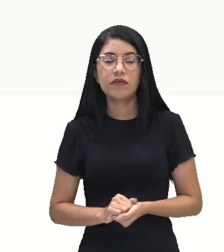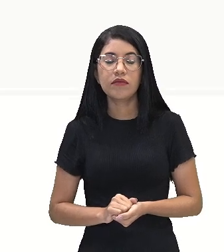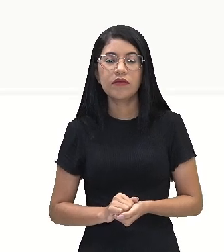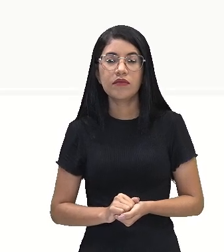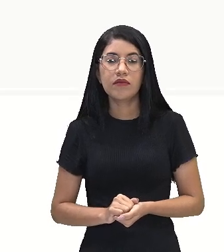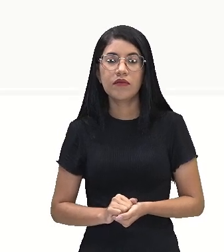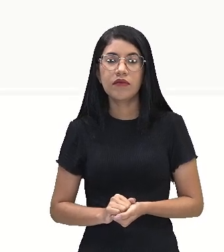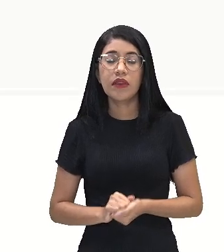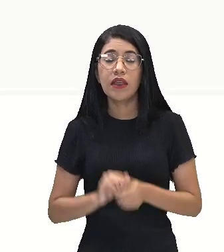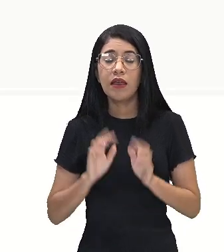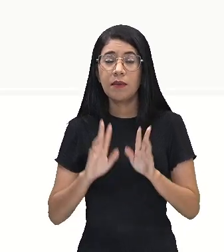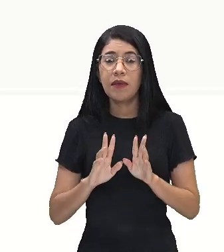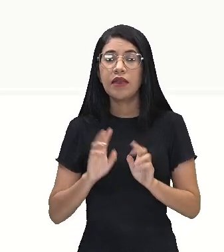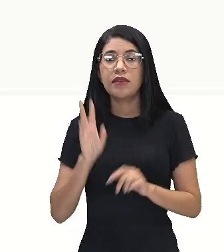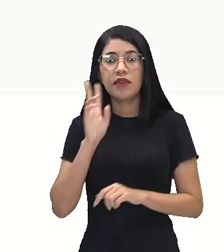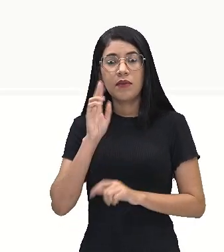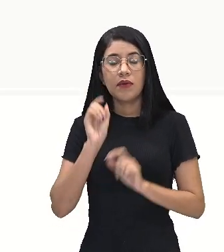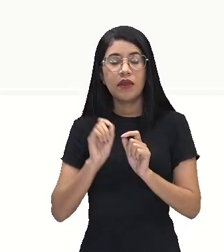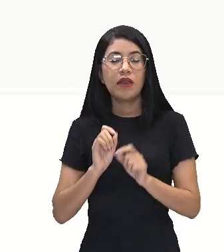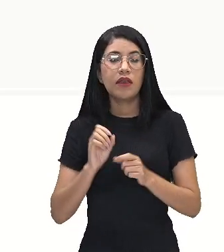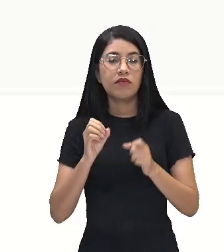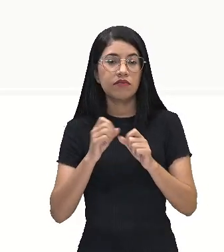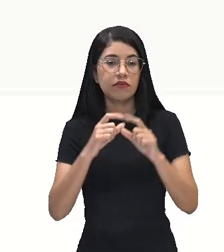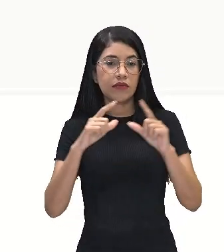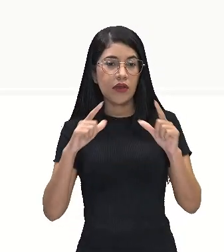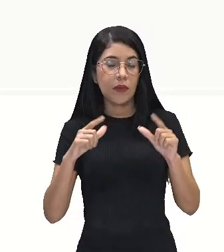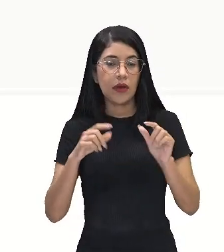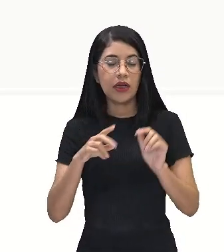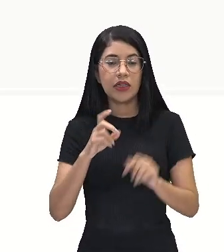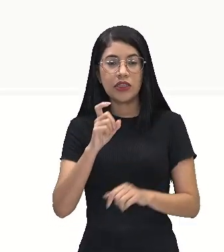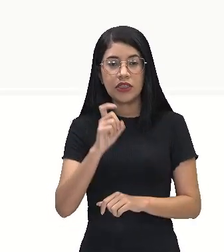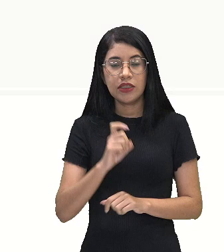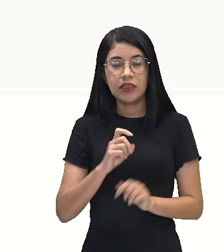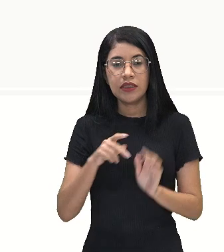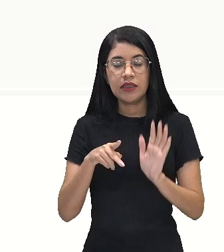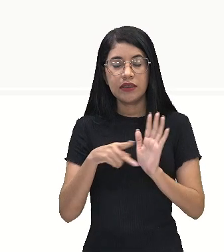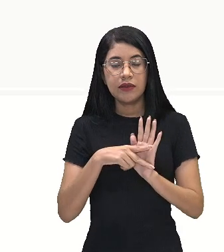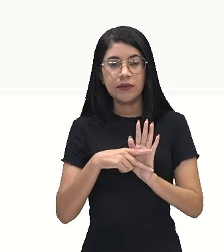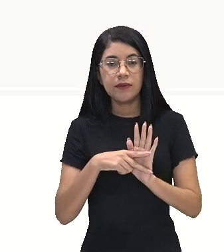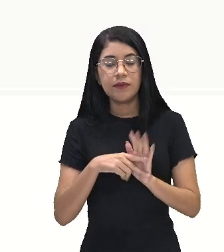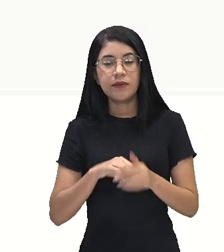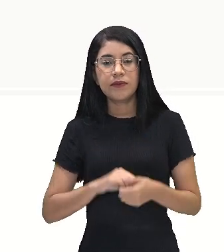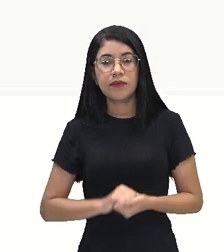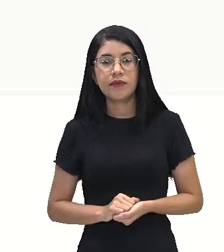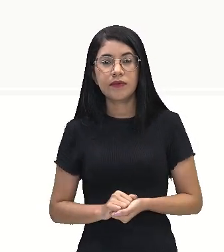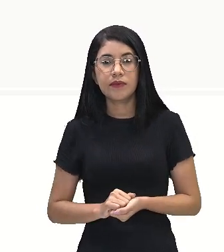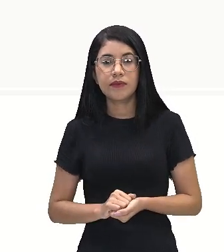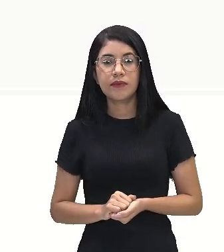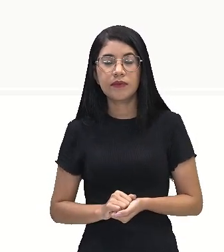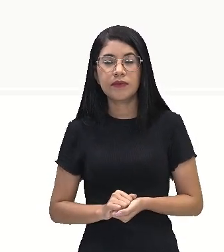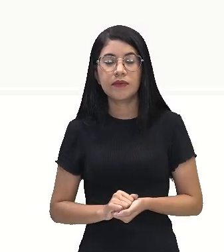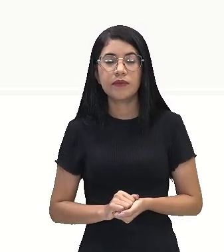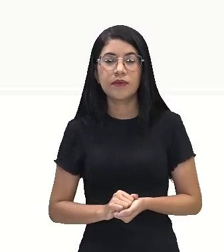que a fórmula resolutiva da equação é dada por x igual, vou fazer aqui mais,